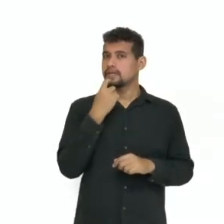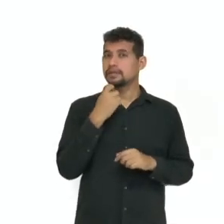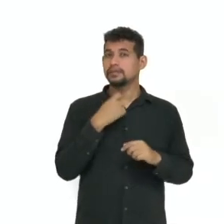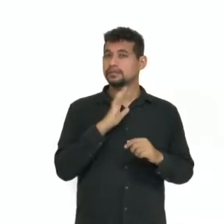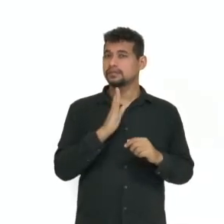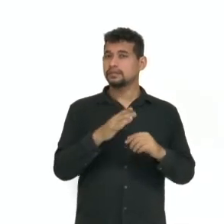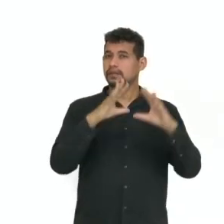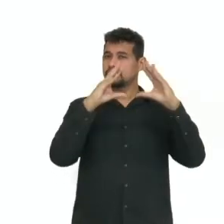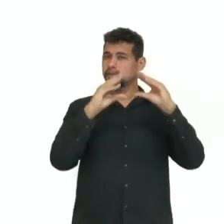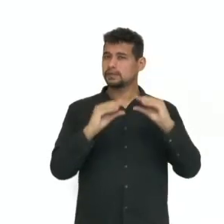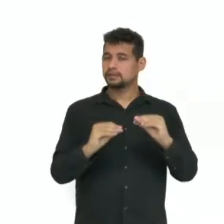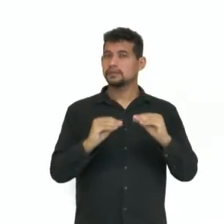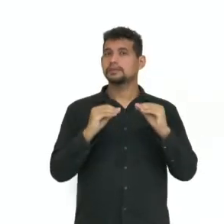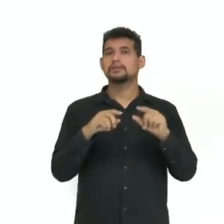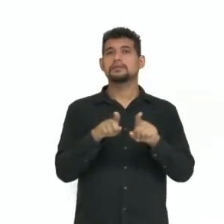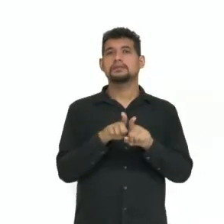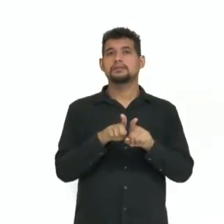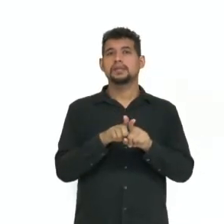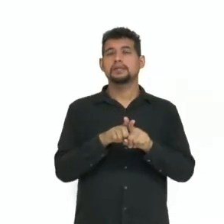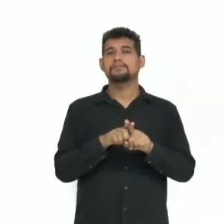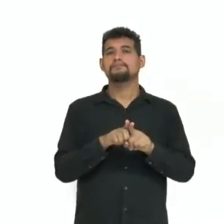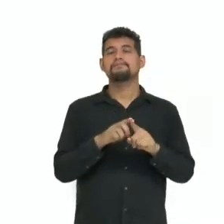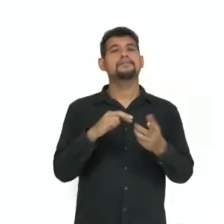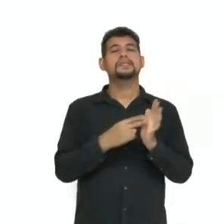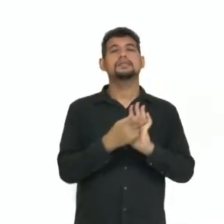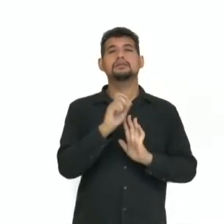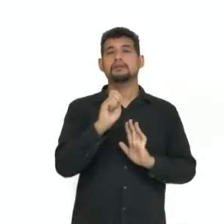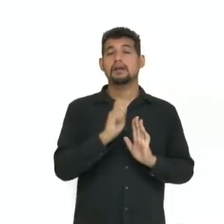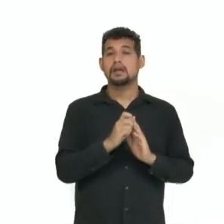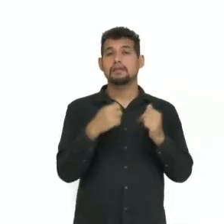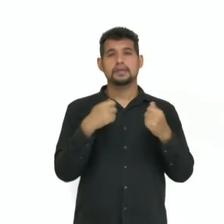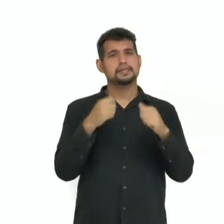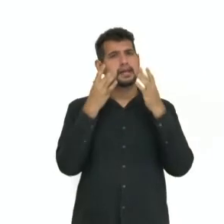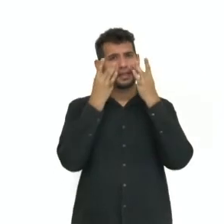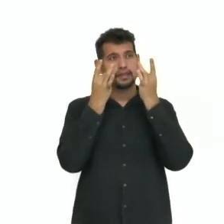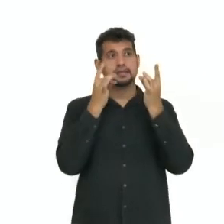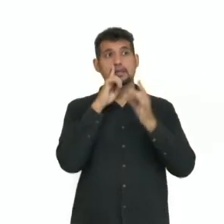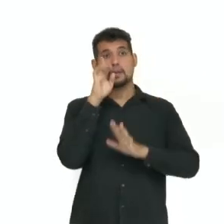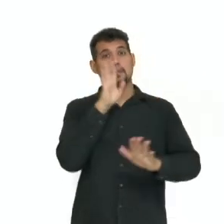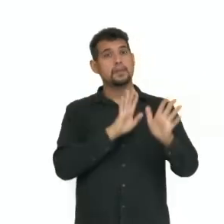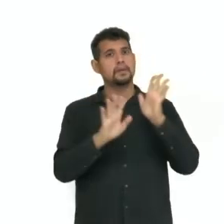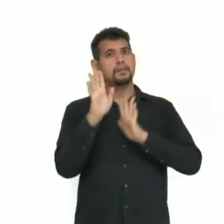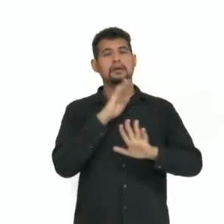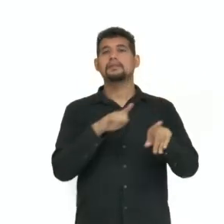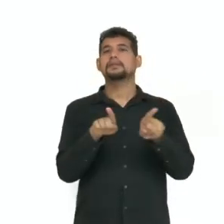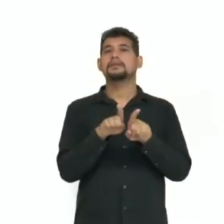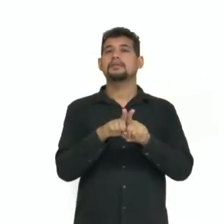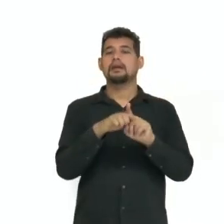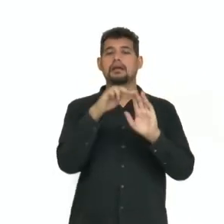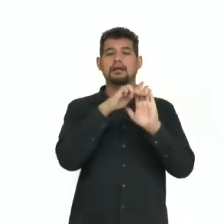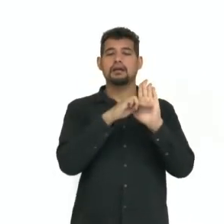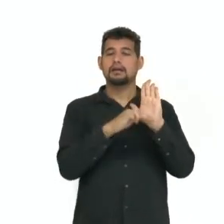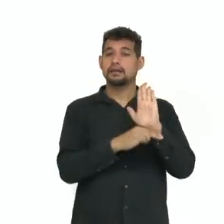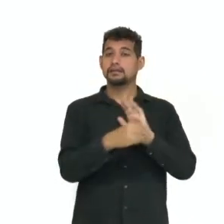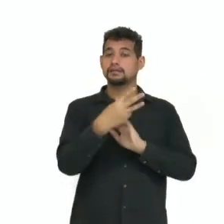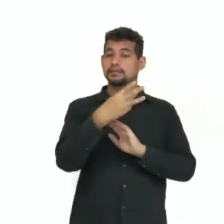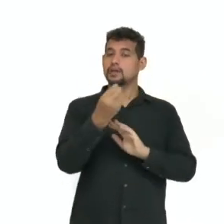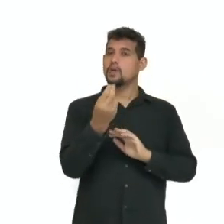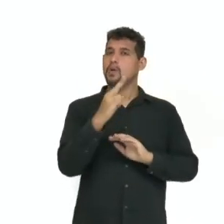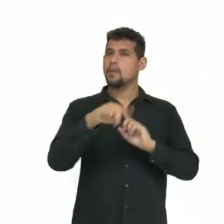pouco mais. Significa a situação de alerta de risco alto e cujas notas ficam de 3 ou